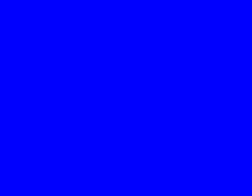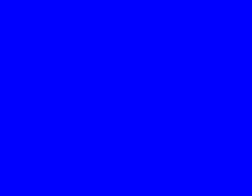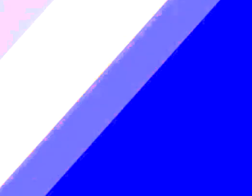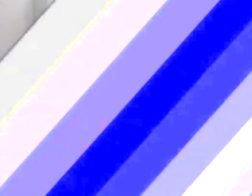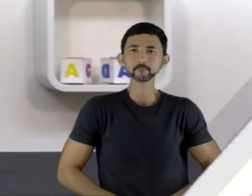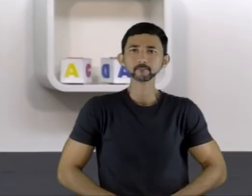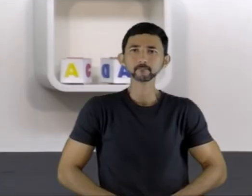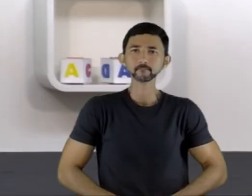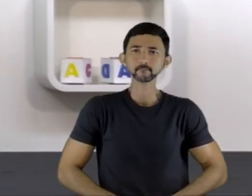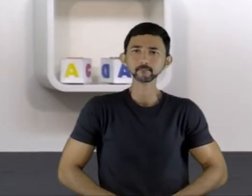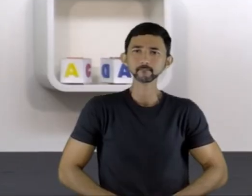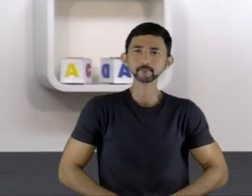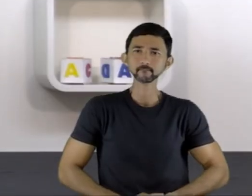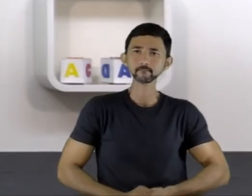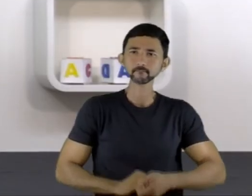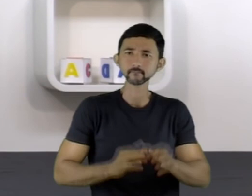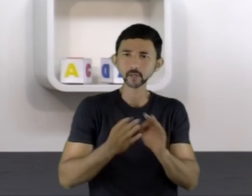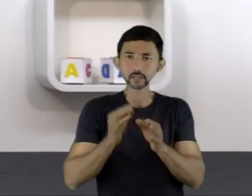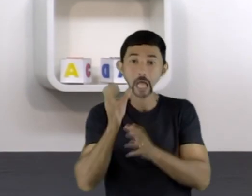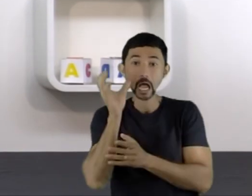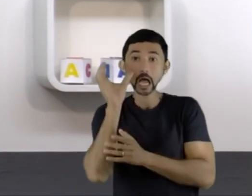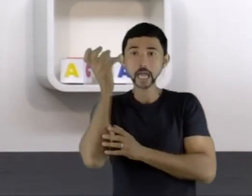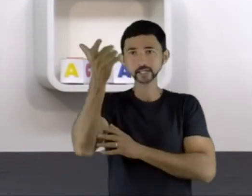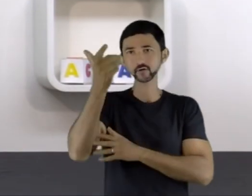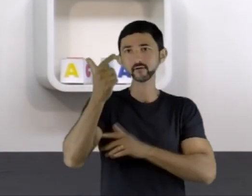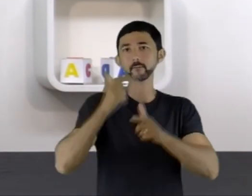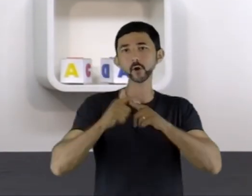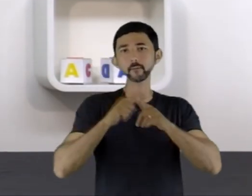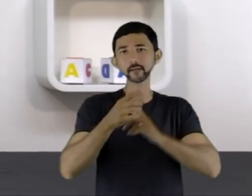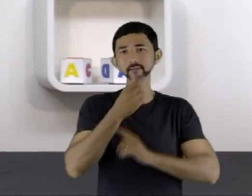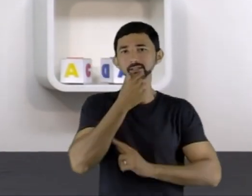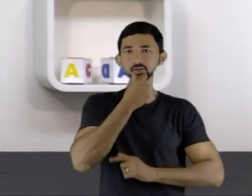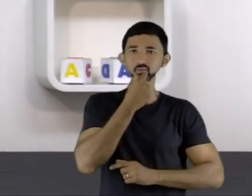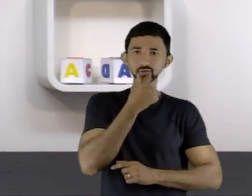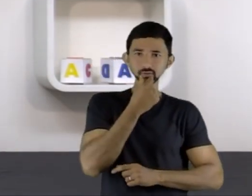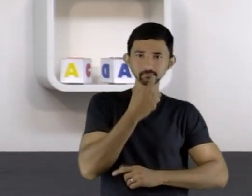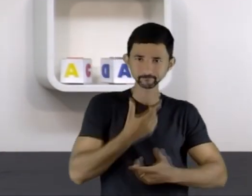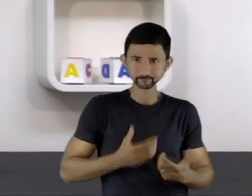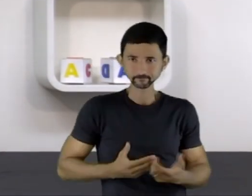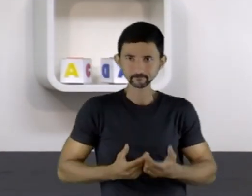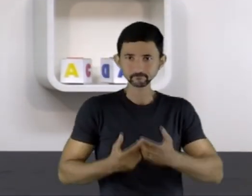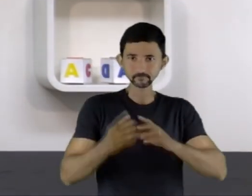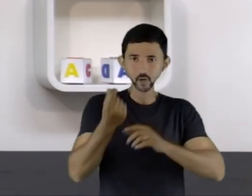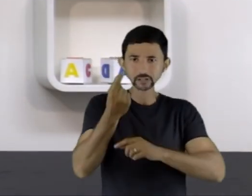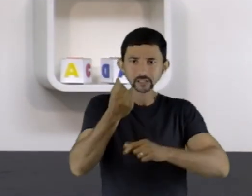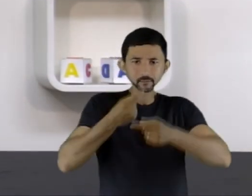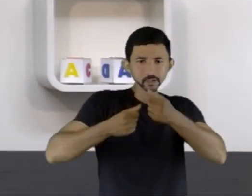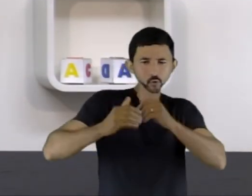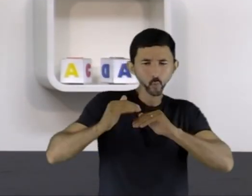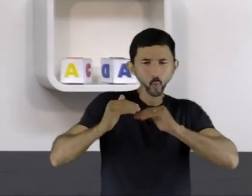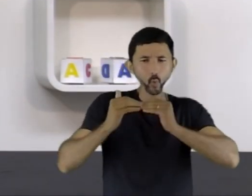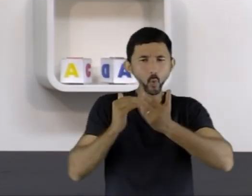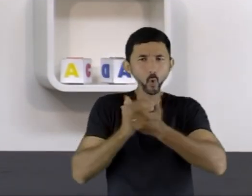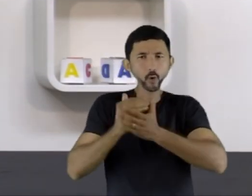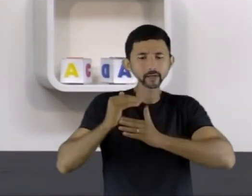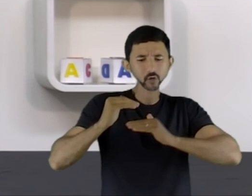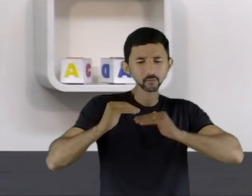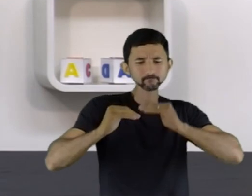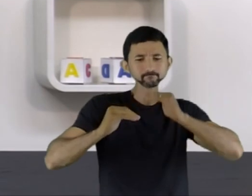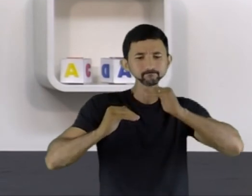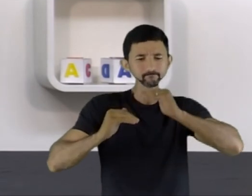Foi a solução provisória para os Estados Unidos, né? Naquele momento a economia americana começou a se